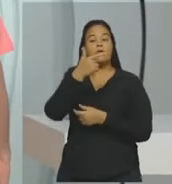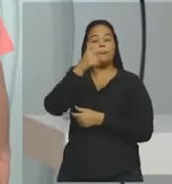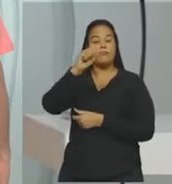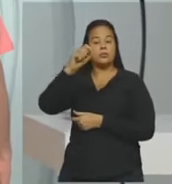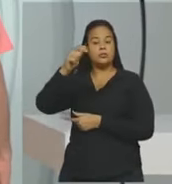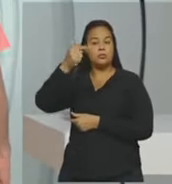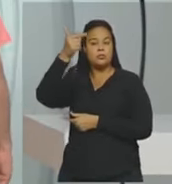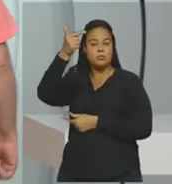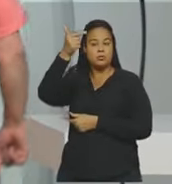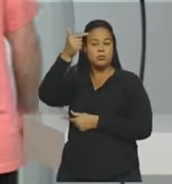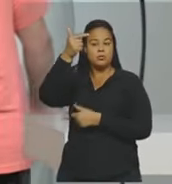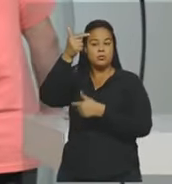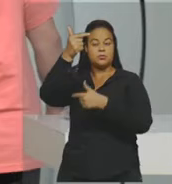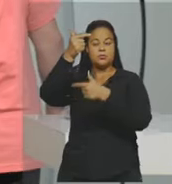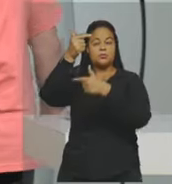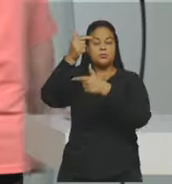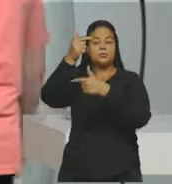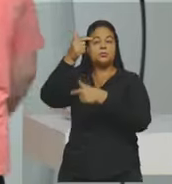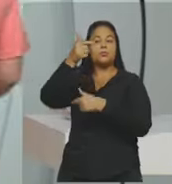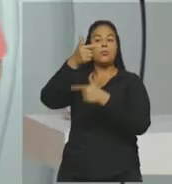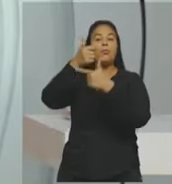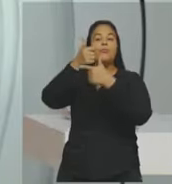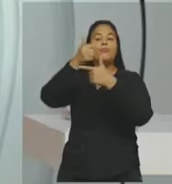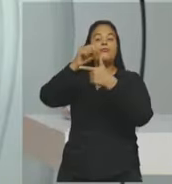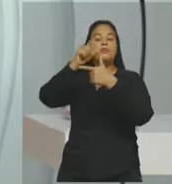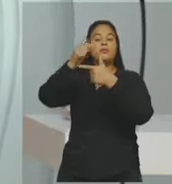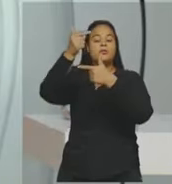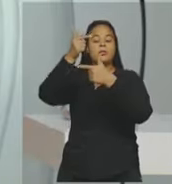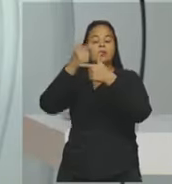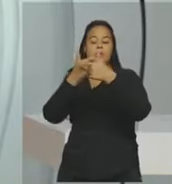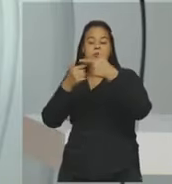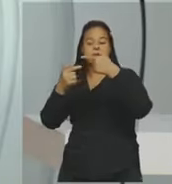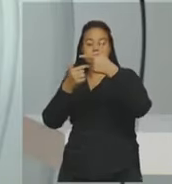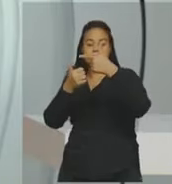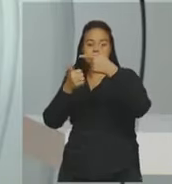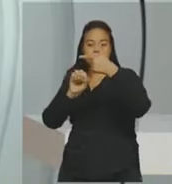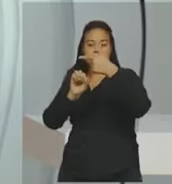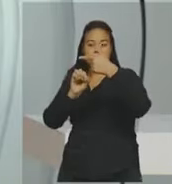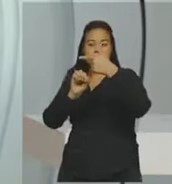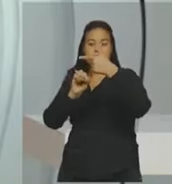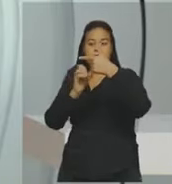40 ohms. Essa é a resistência da minha lâmpada 1.